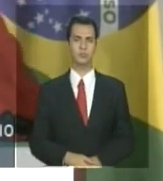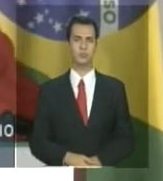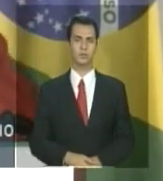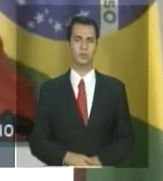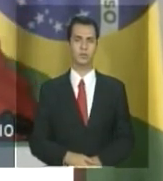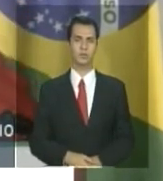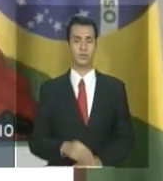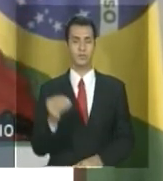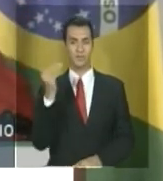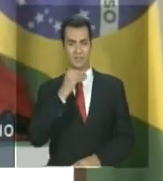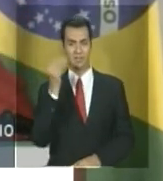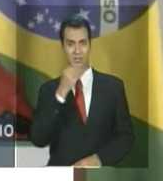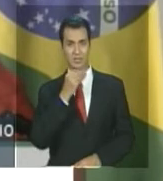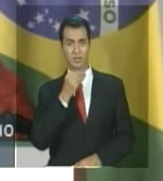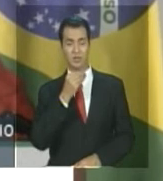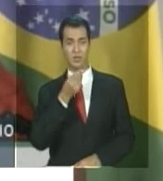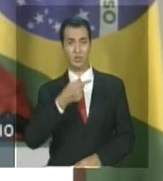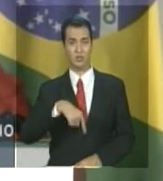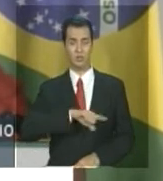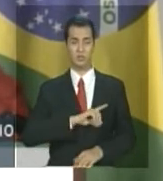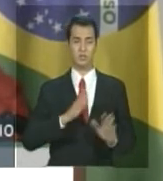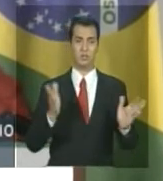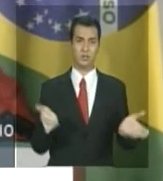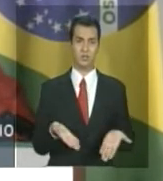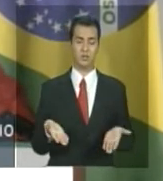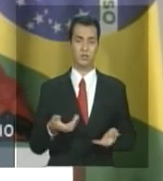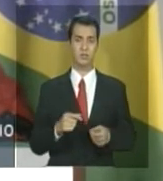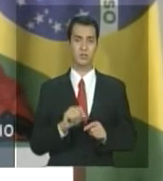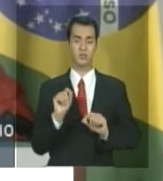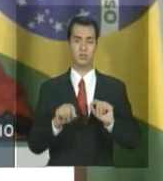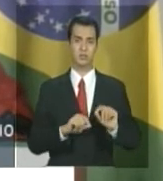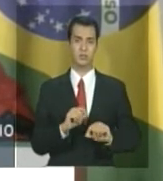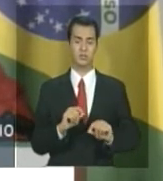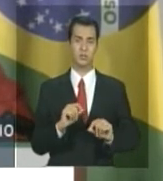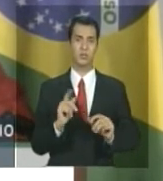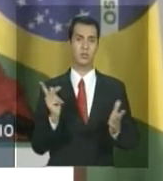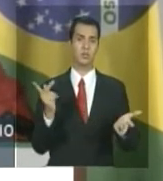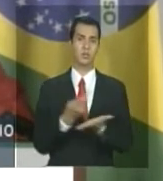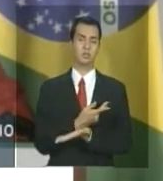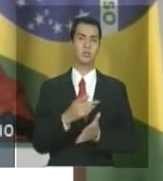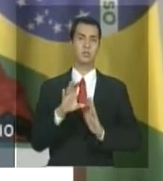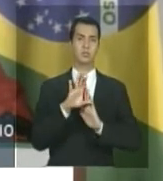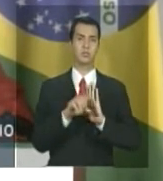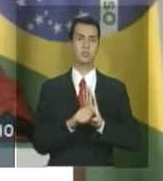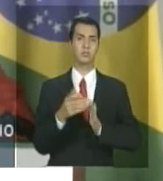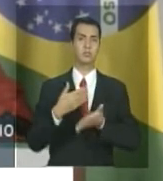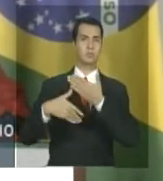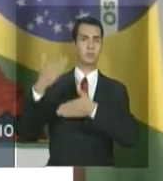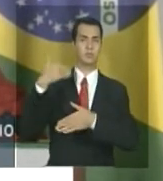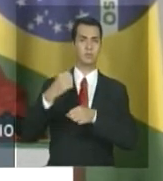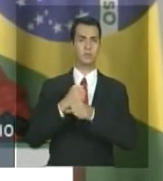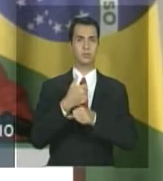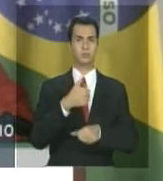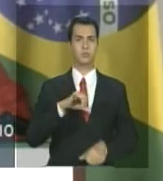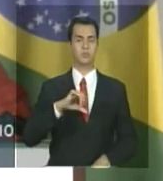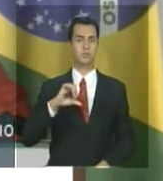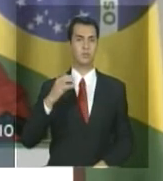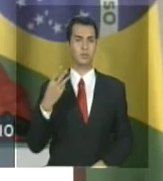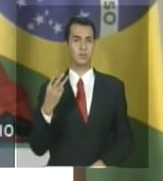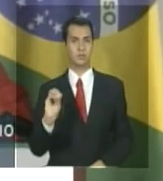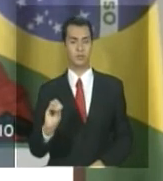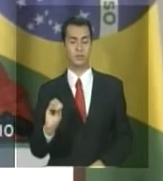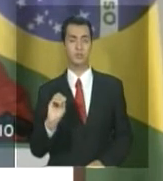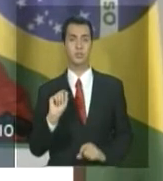pretexto para que a gente reedite o que aconteceu no século passado, na década de 30, com